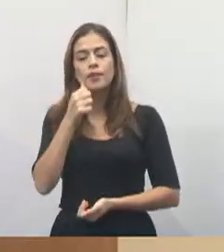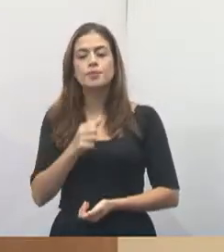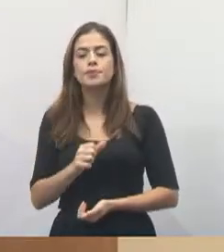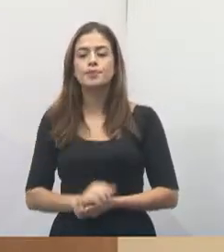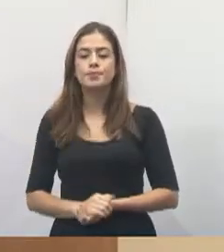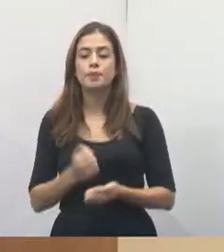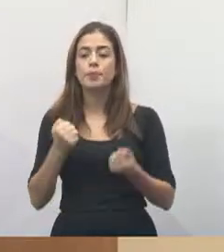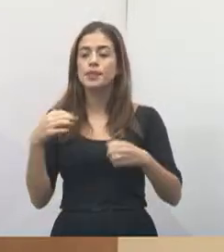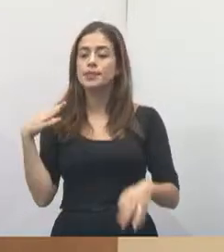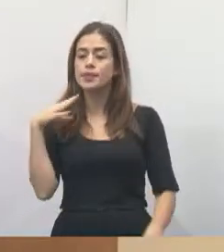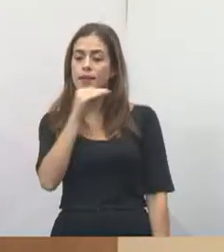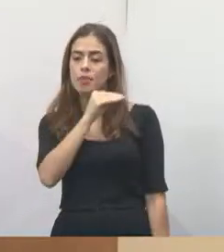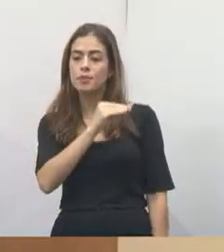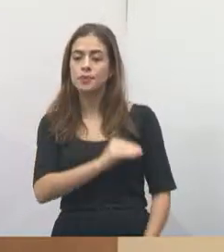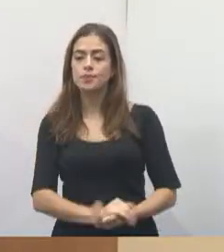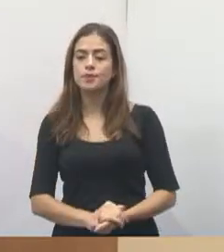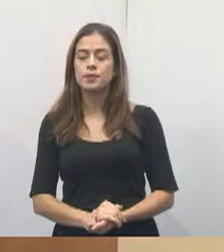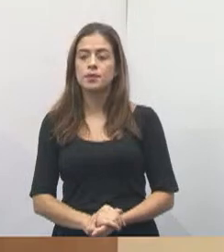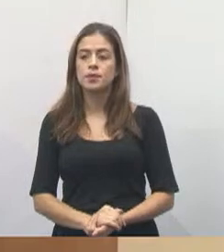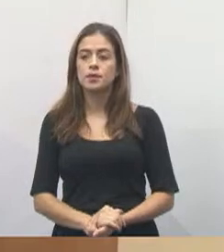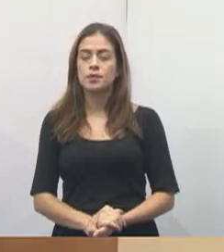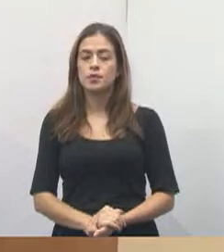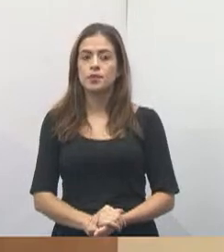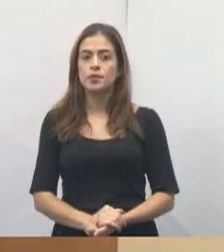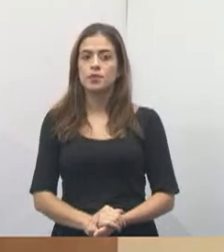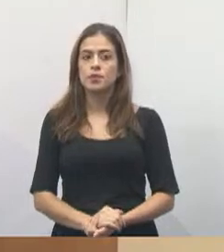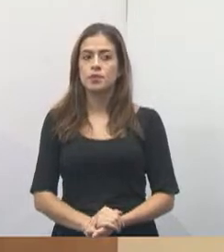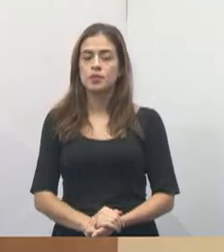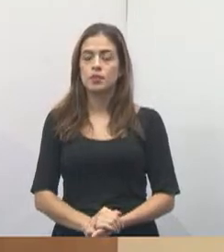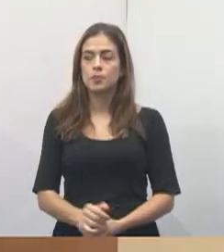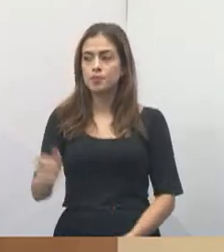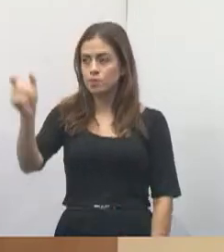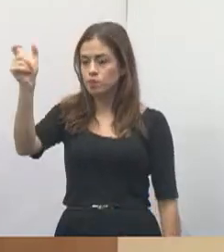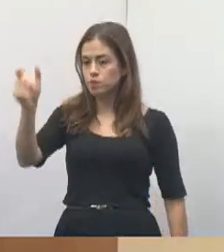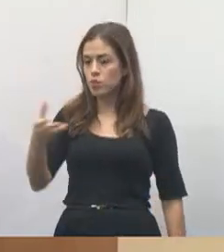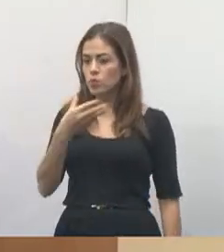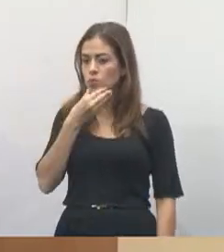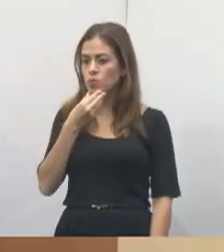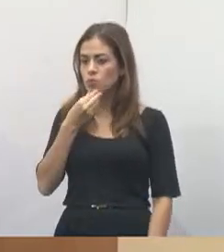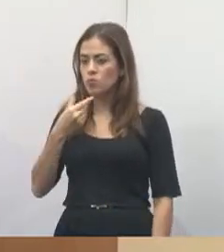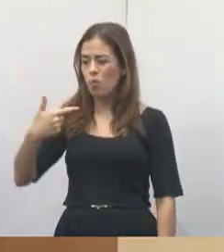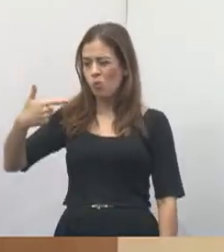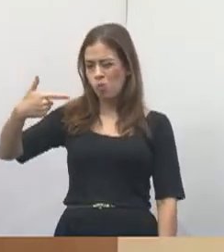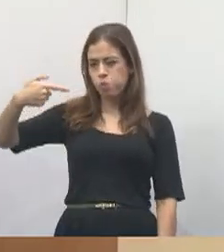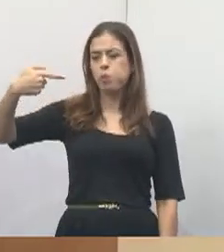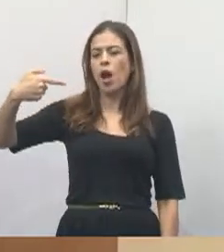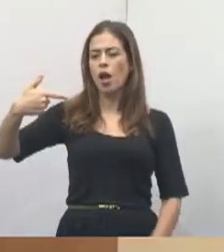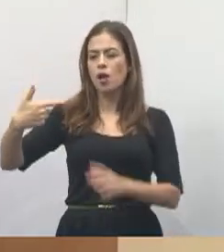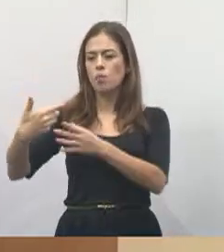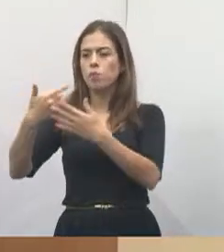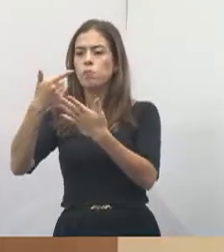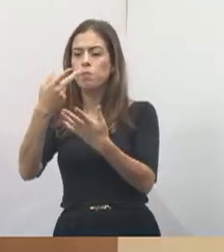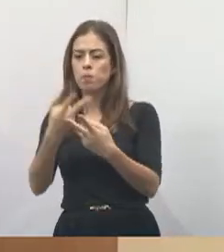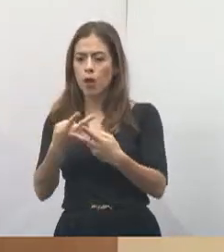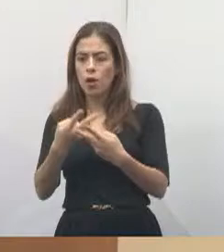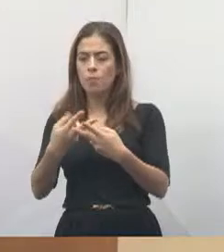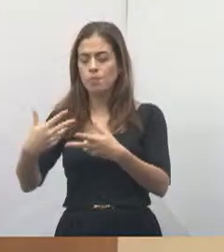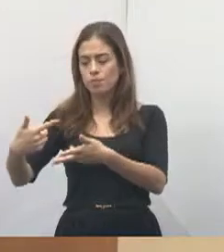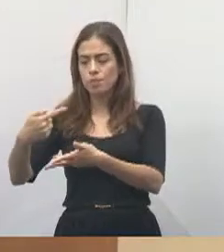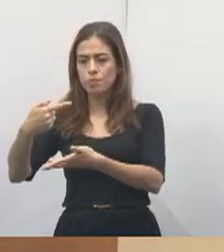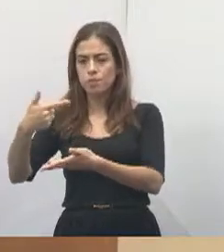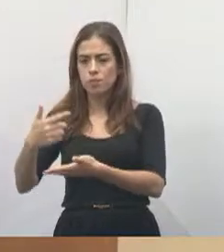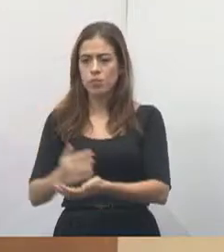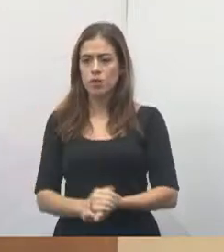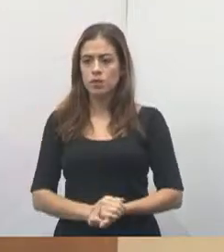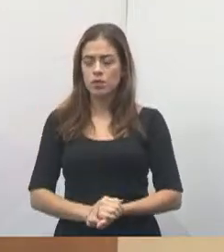Caso o agressor a atinja com alguma arma de fogo, essa arma também será apreendida. Além de tudo